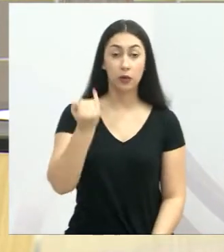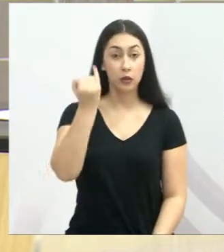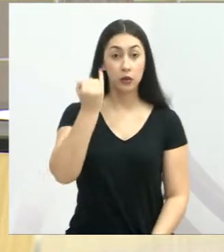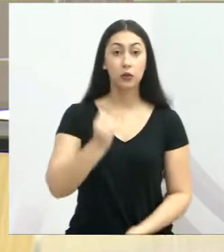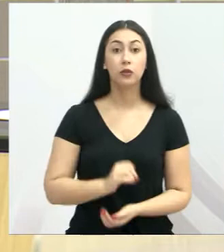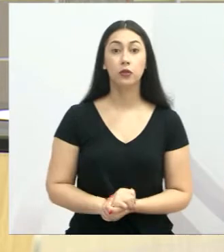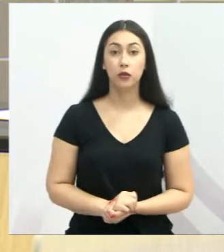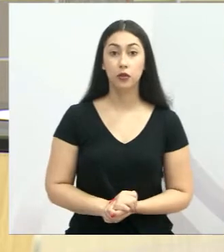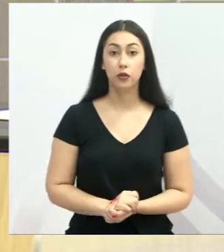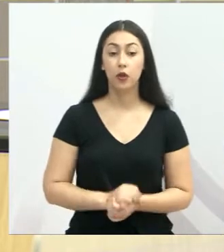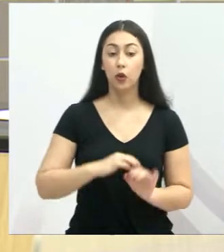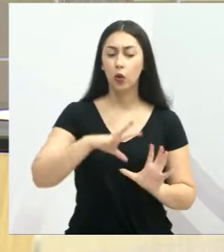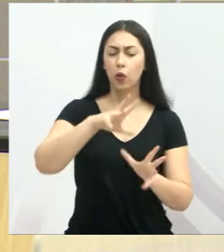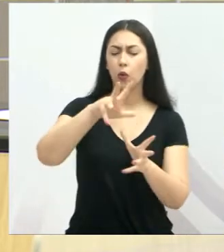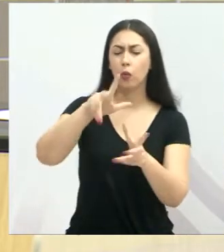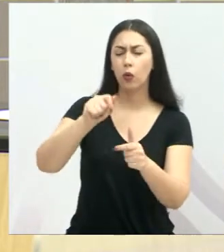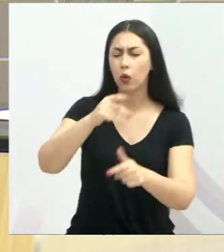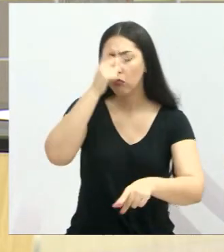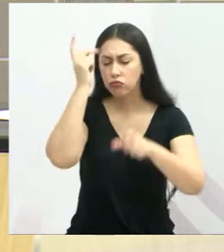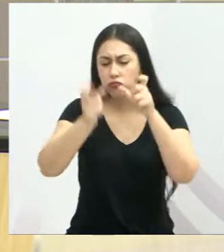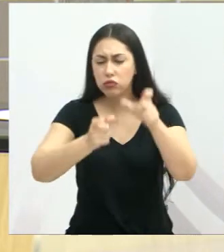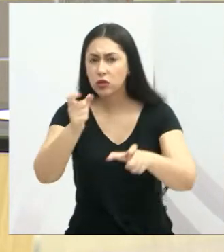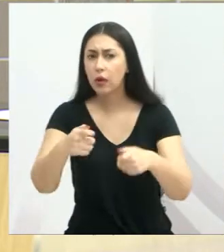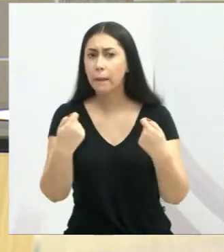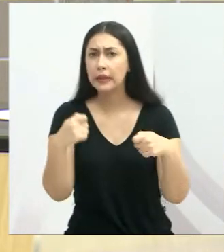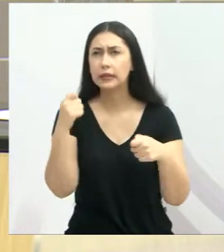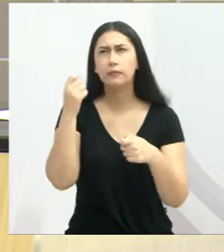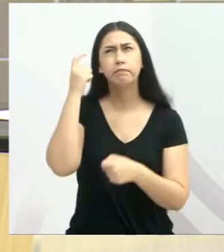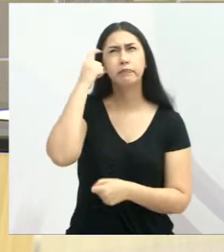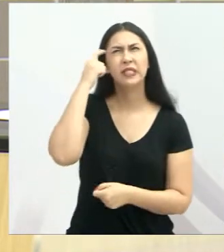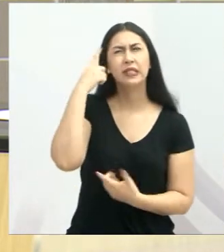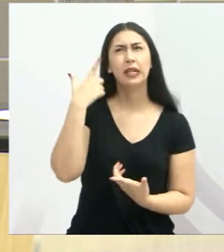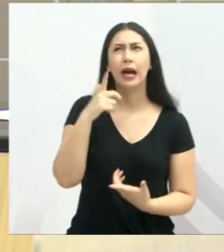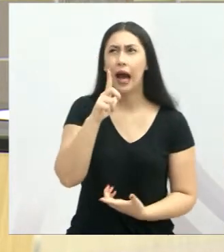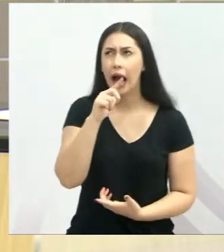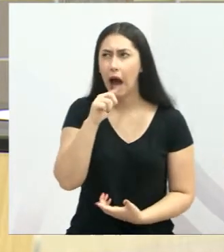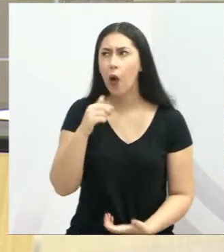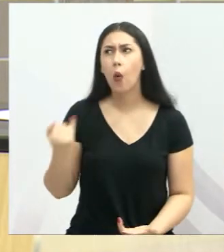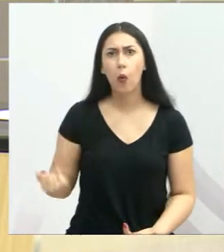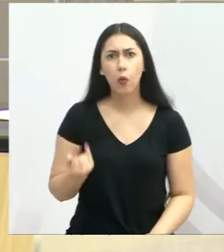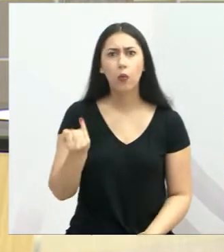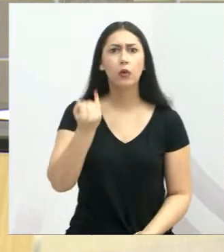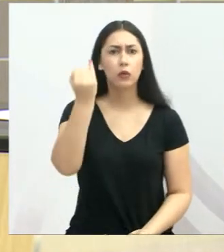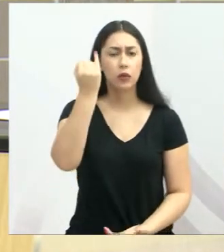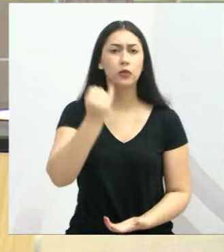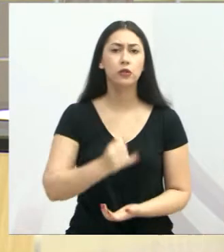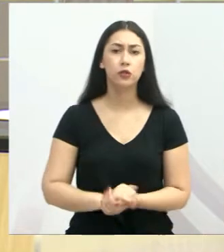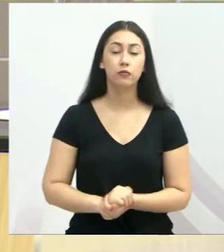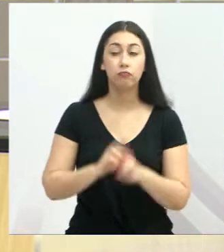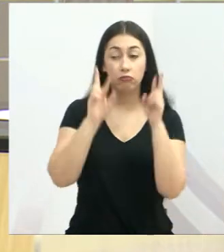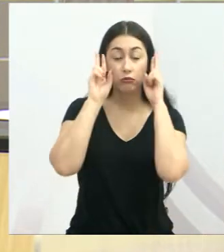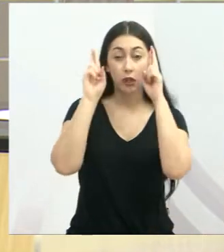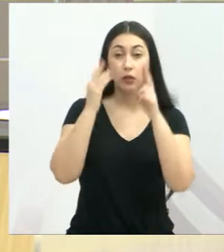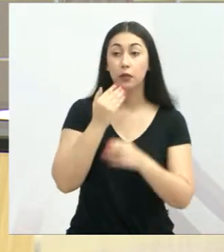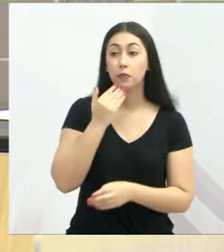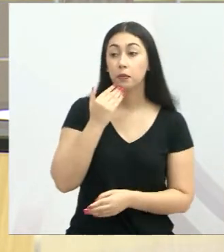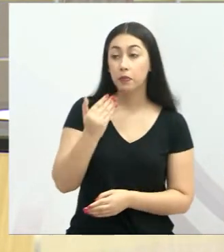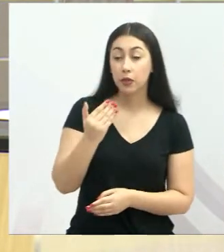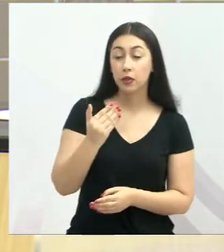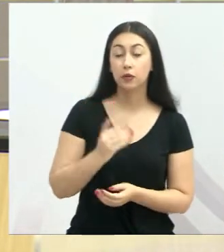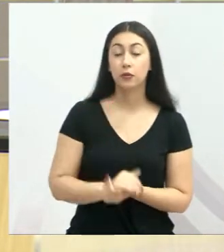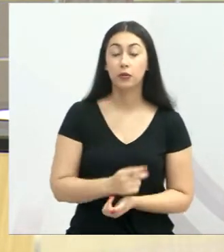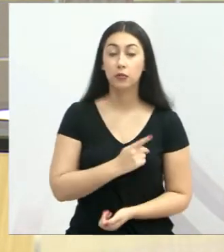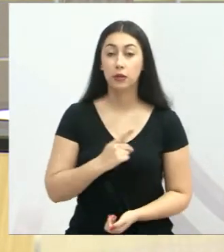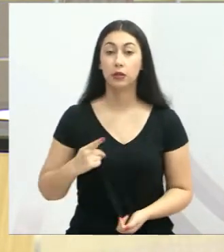que chama o mundo para refletir sobre o valor desse recurso natural essencial para a vida de todos. Respeitosamente, requeremos a presença da